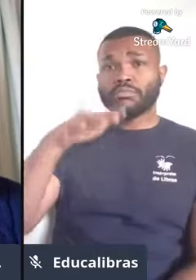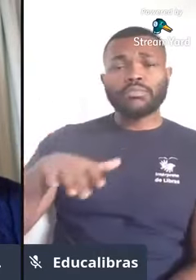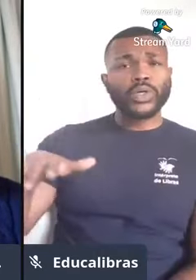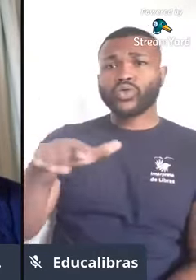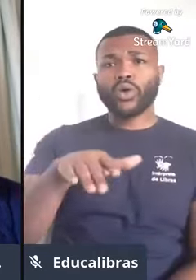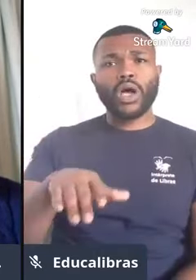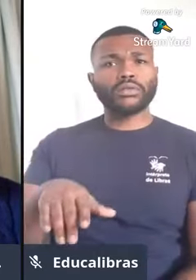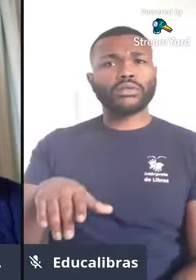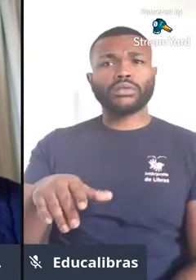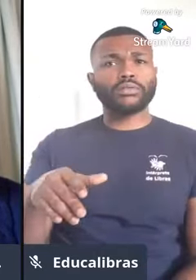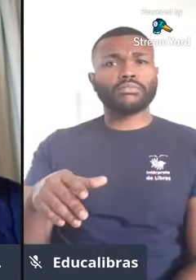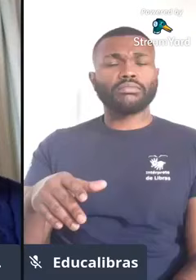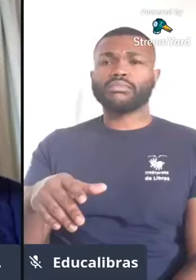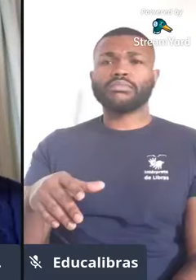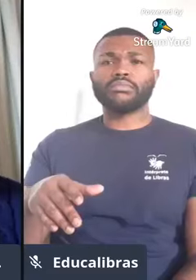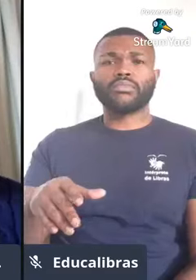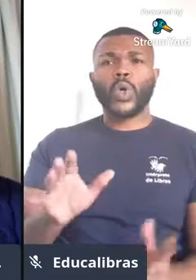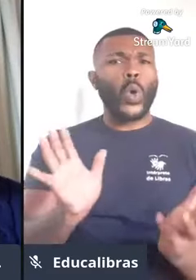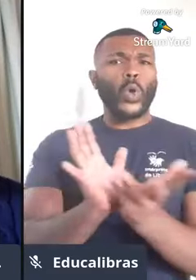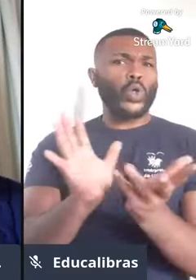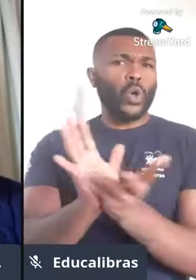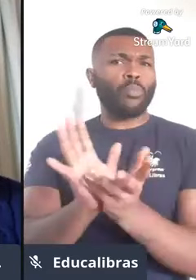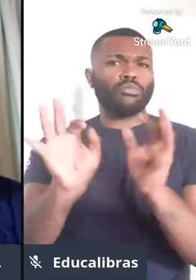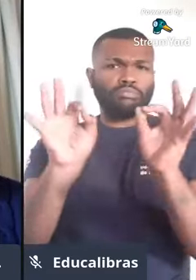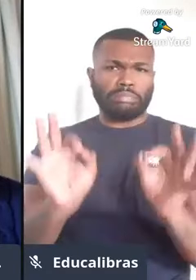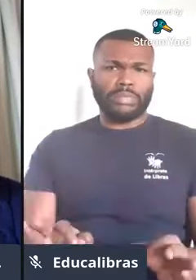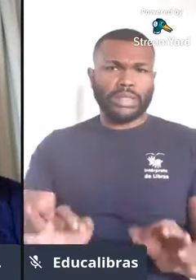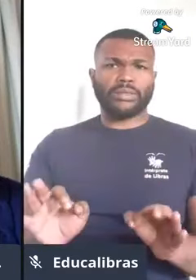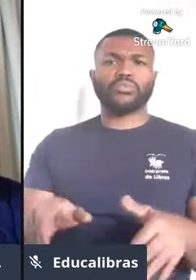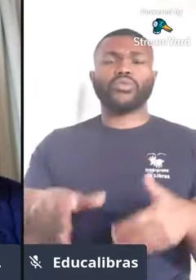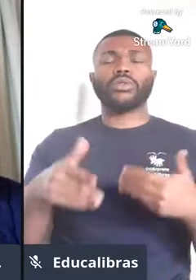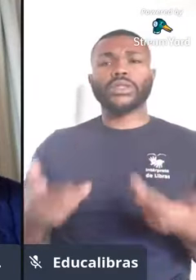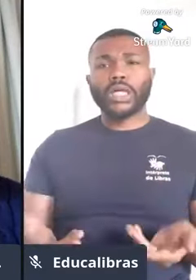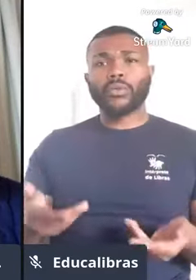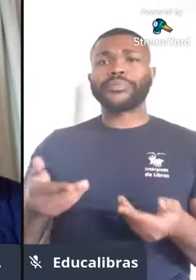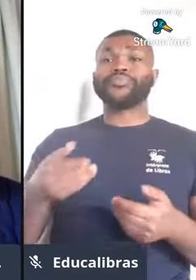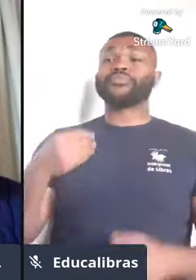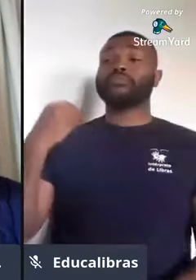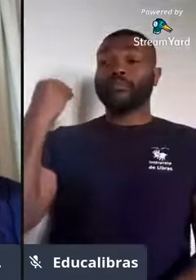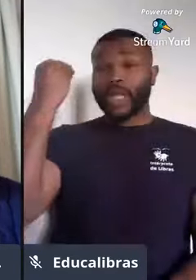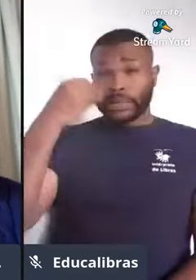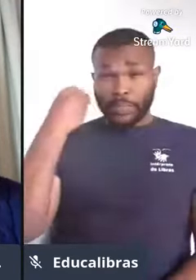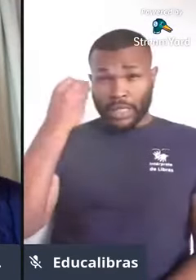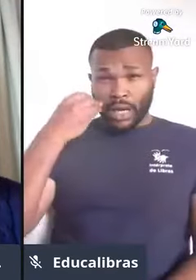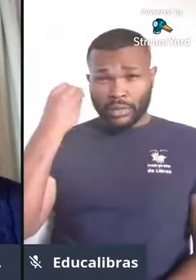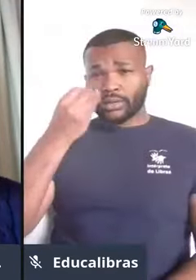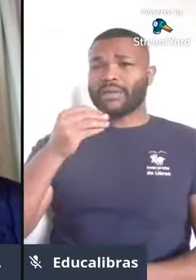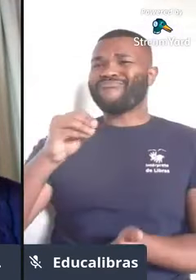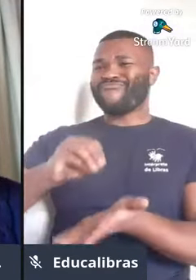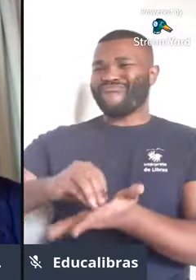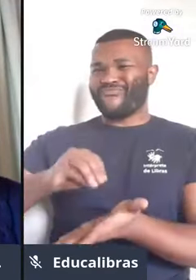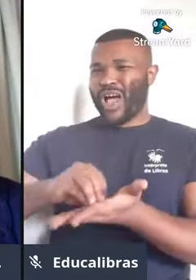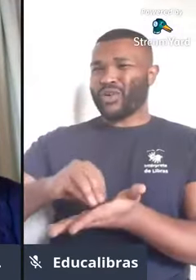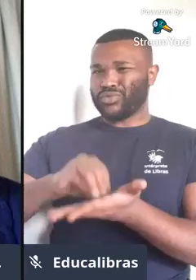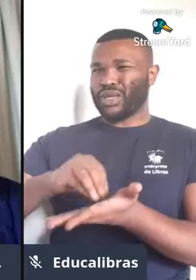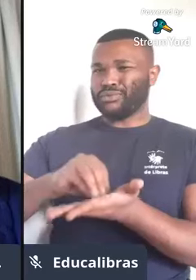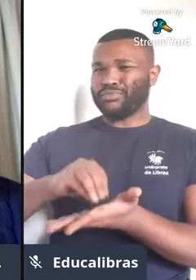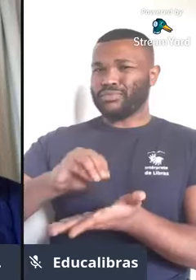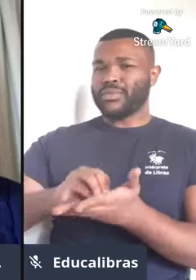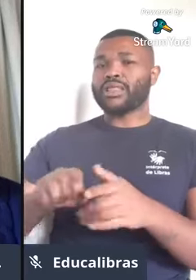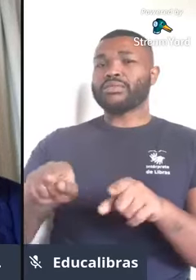como um conjunto. Então, eu acho que esta falta de experiência, inclusive dos